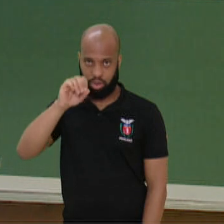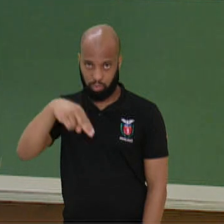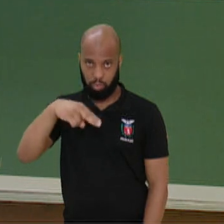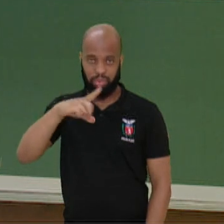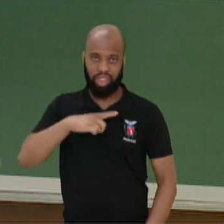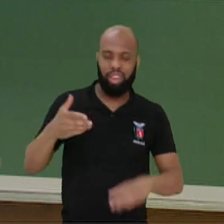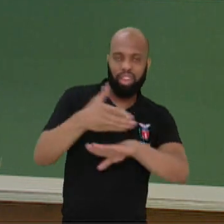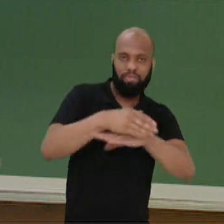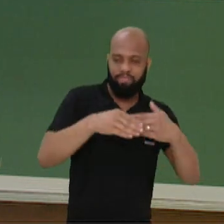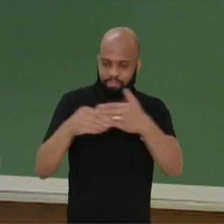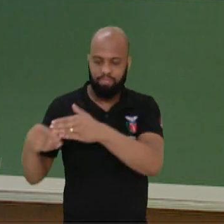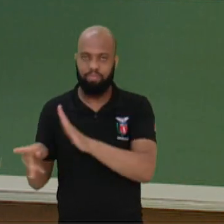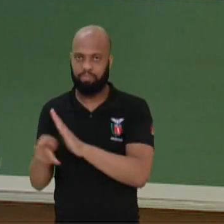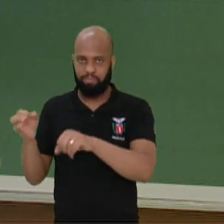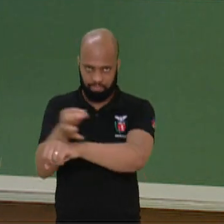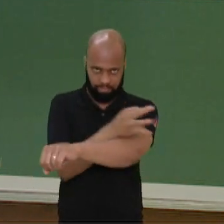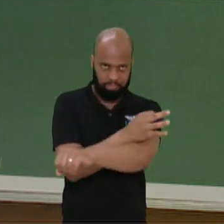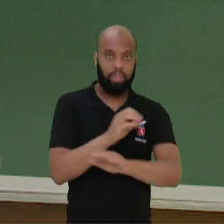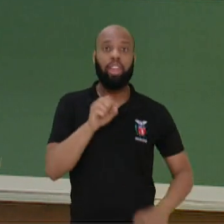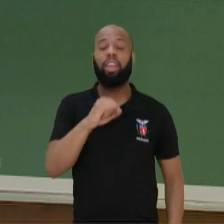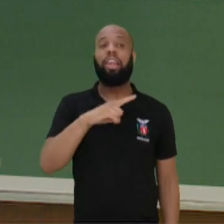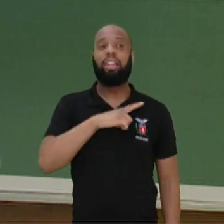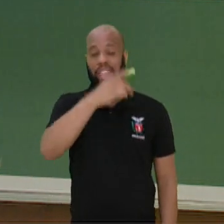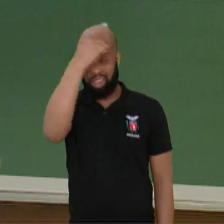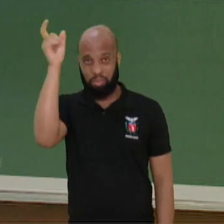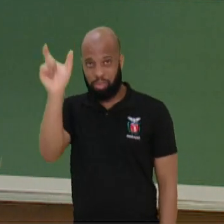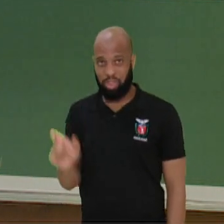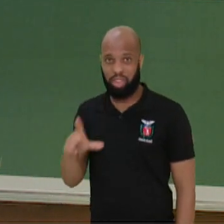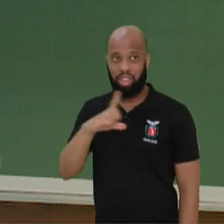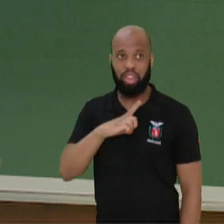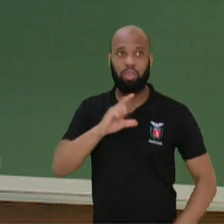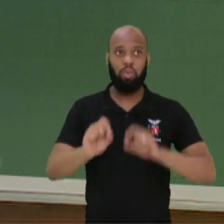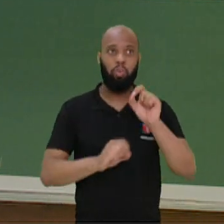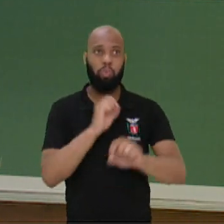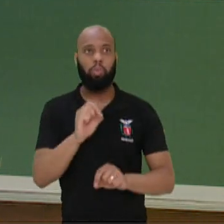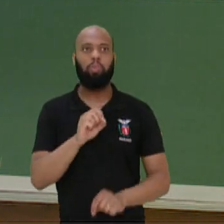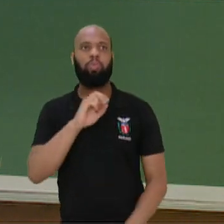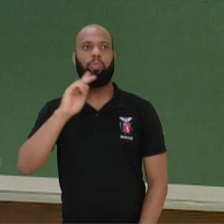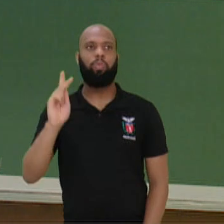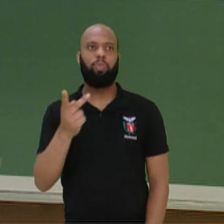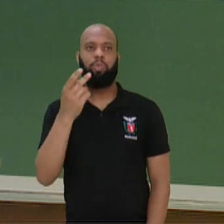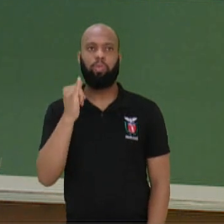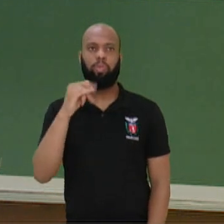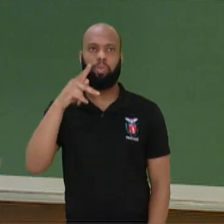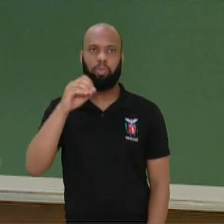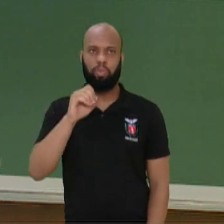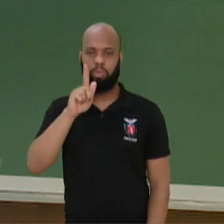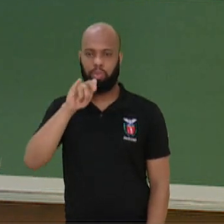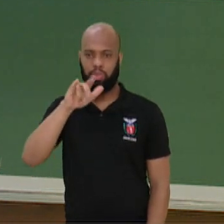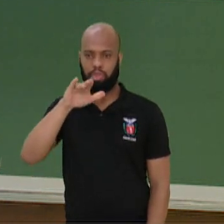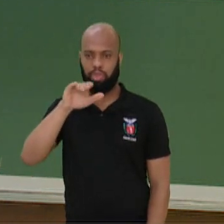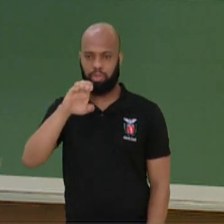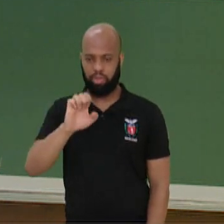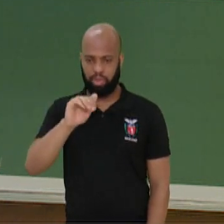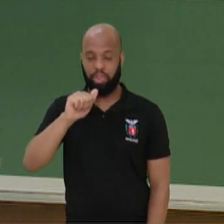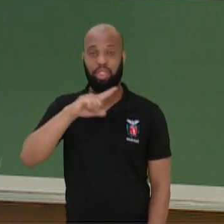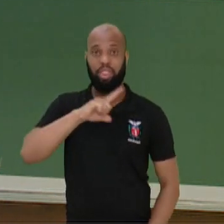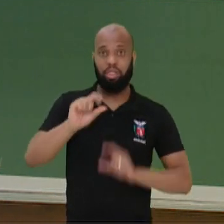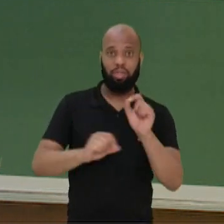células. Em caso de um indivíduo com hipoglicemia, o hormônio citado que atua